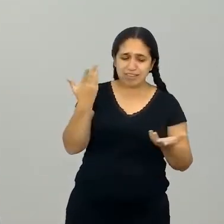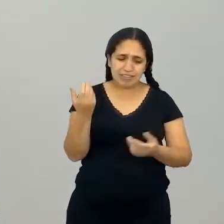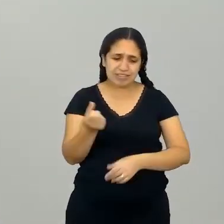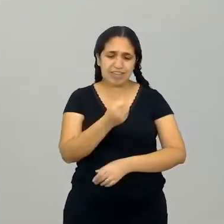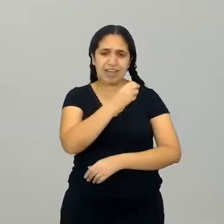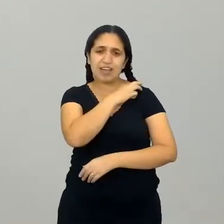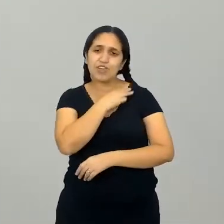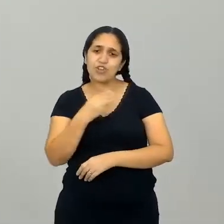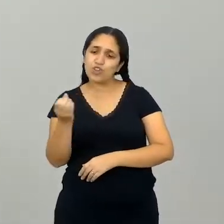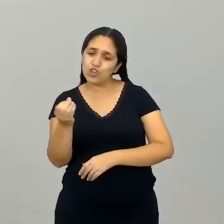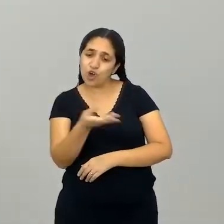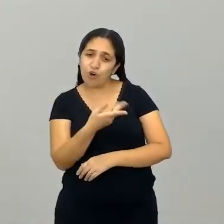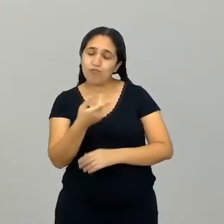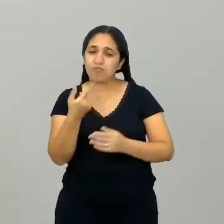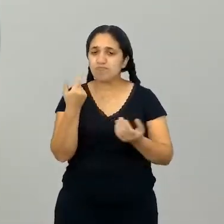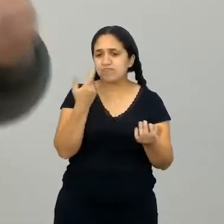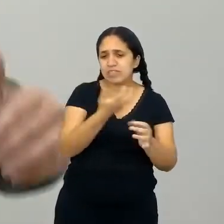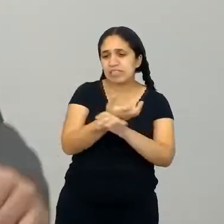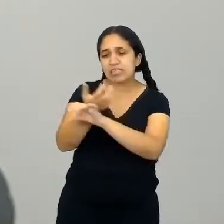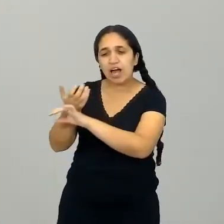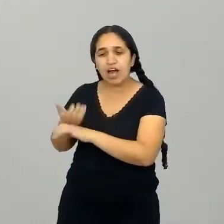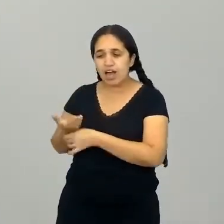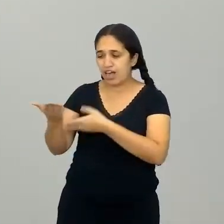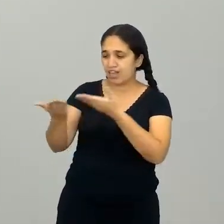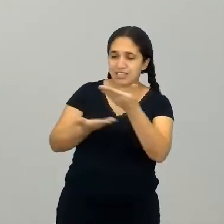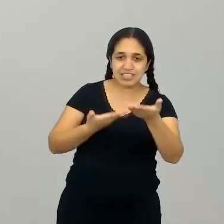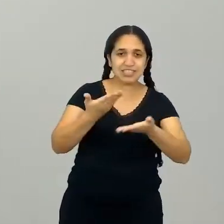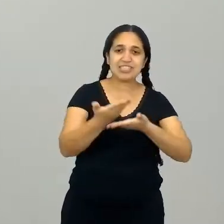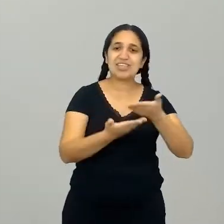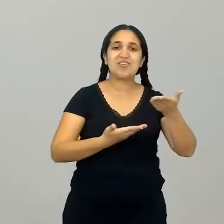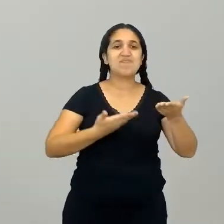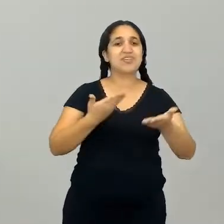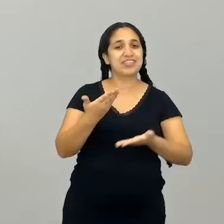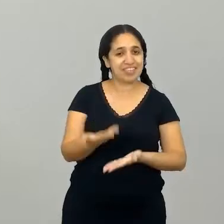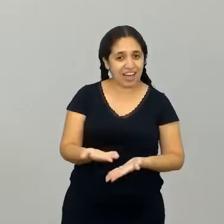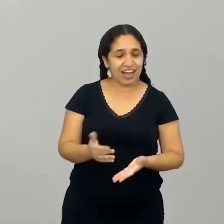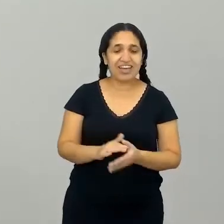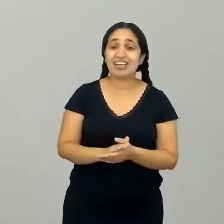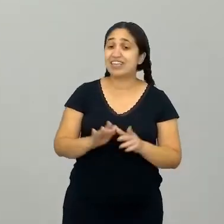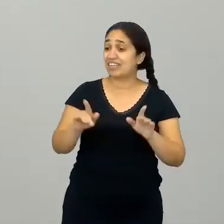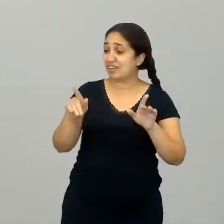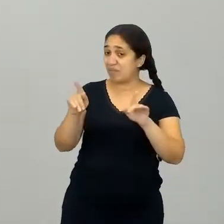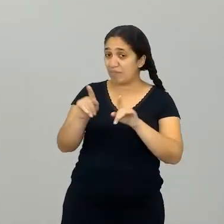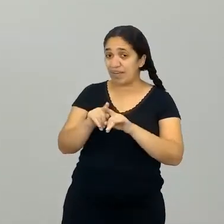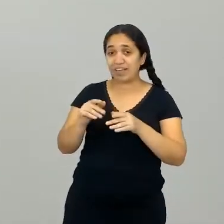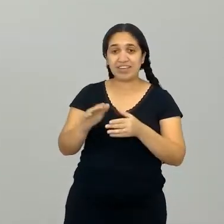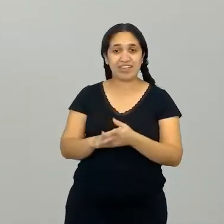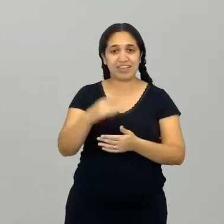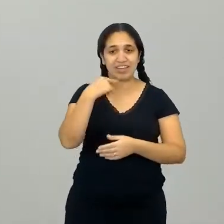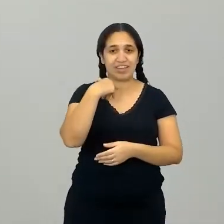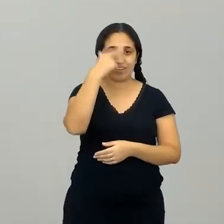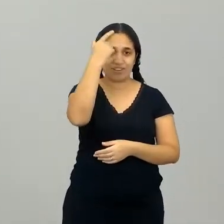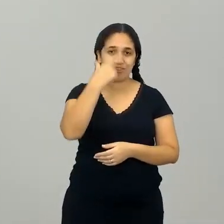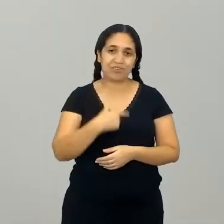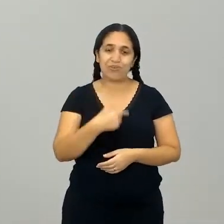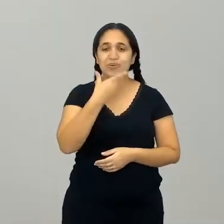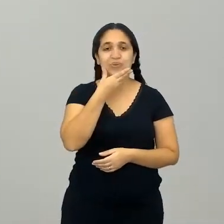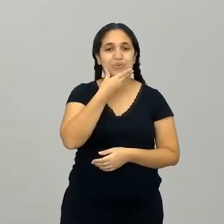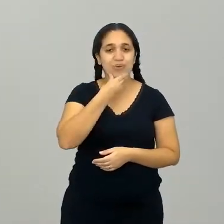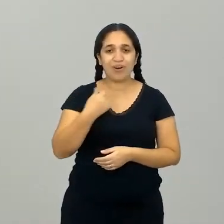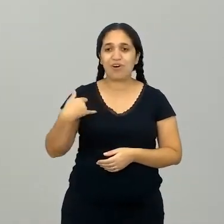ensino médio a gente trabalha de forma interdisciplinar, é legal eu também falar que eu sou um homem